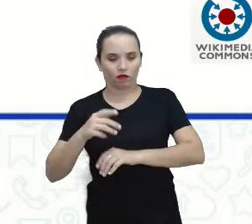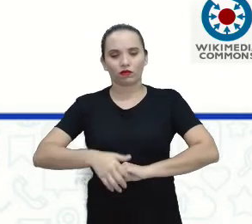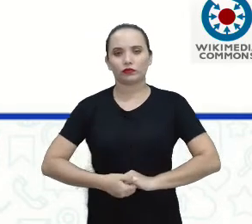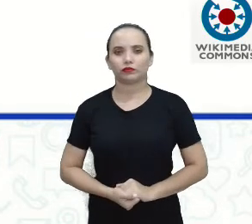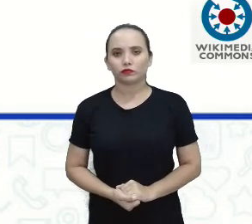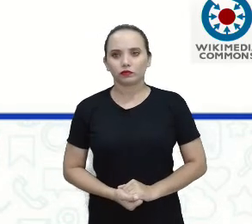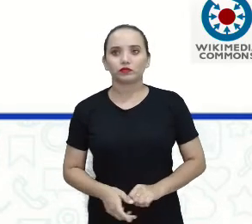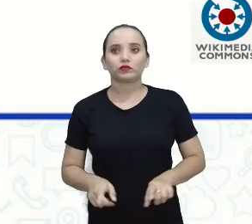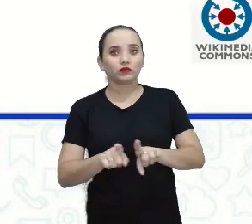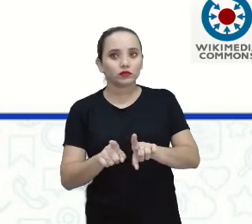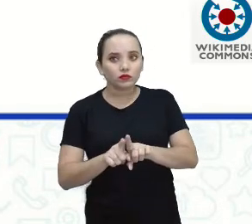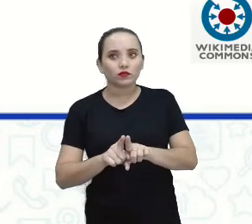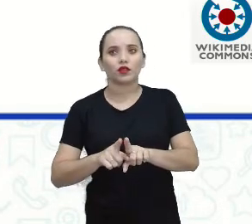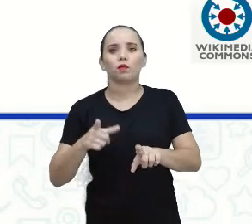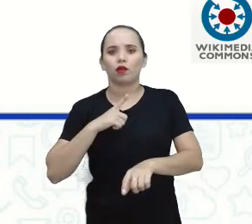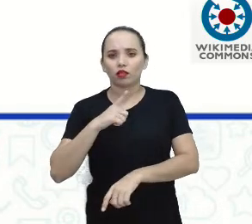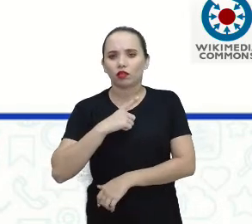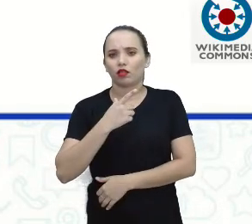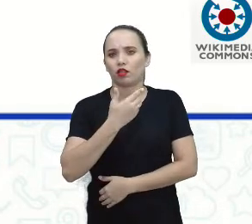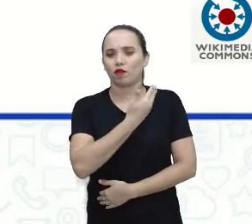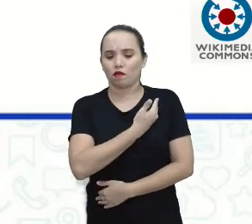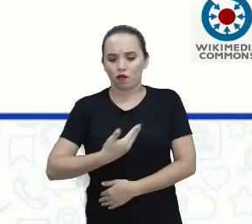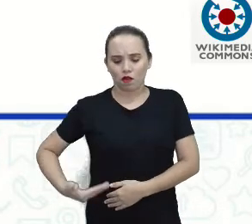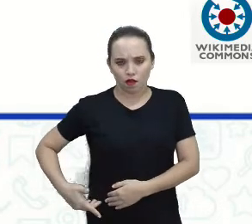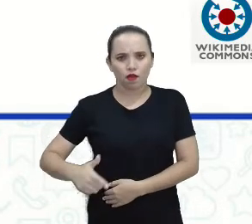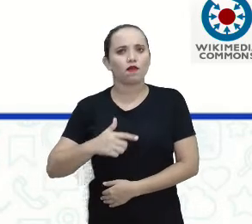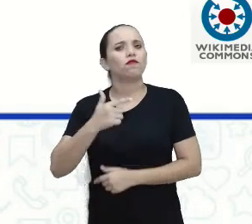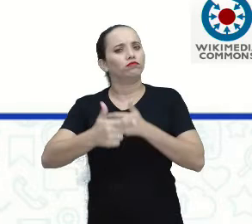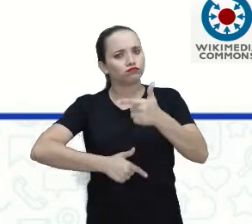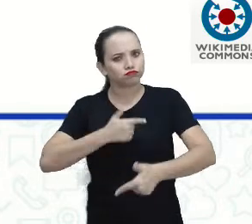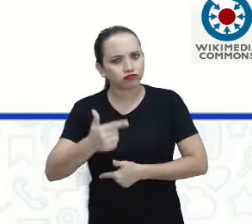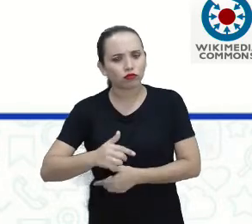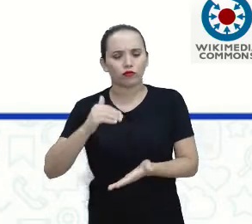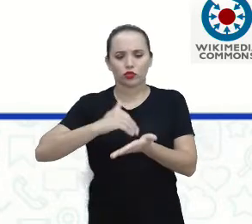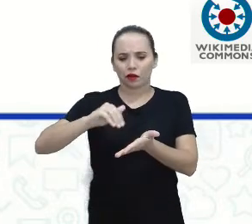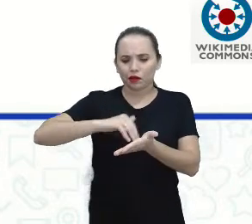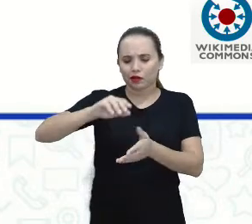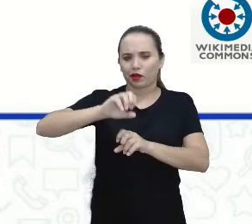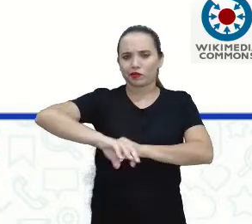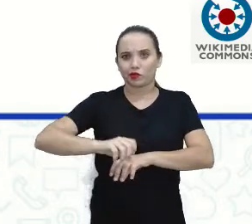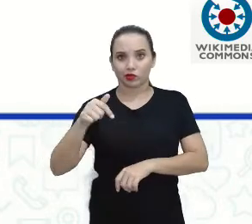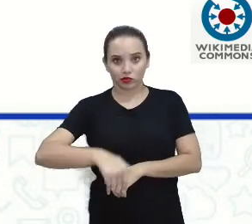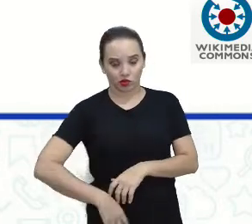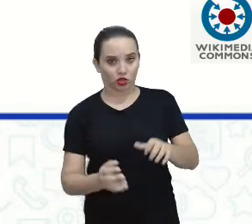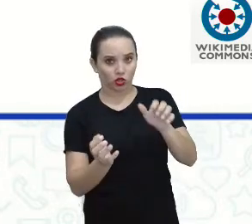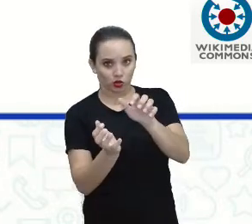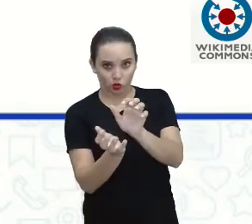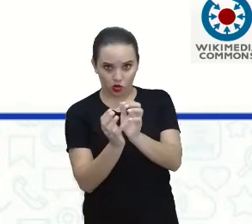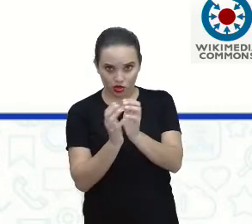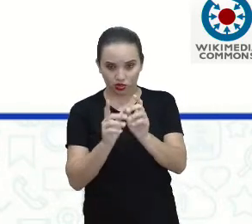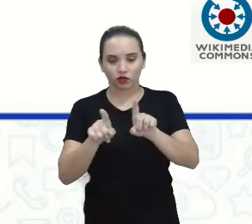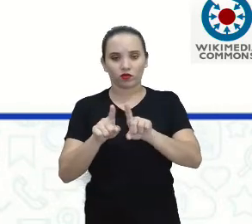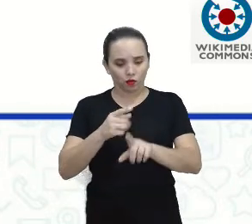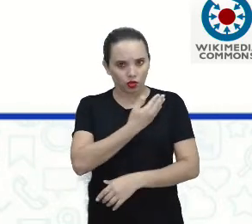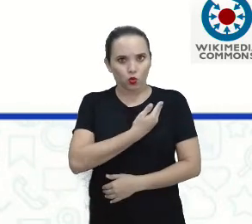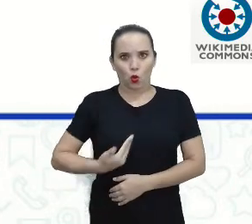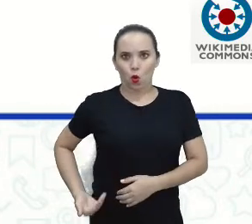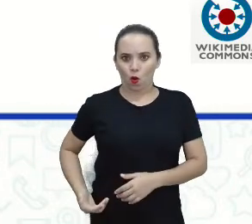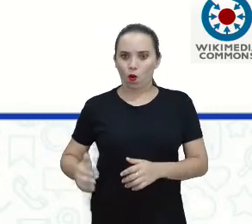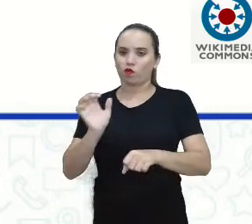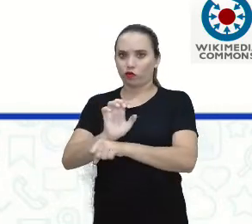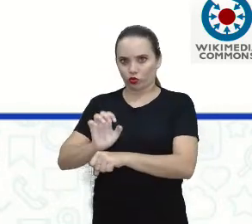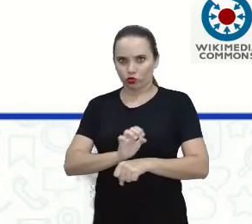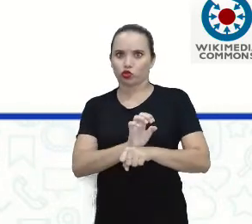teve cargos públicos, né? Ele foi secretário de Educação do Recife, também foi secretário do governo do estado, em